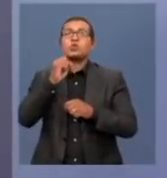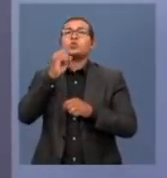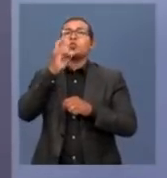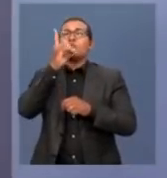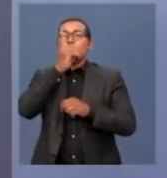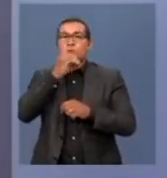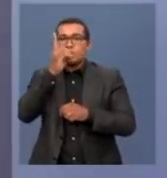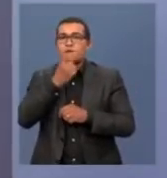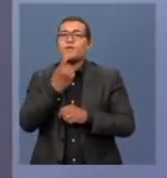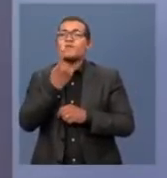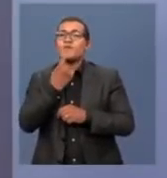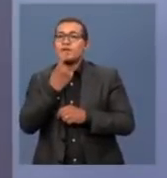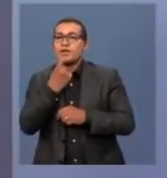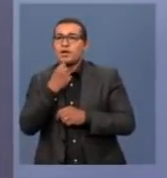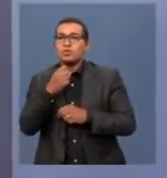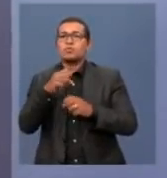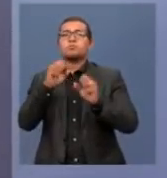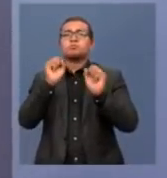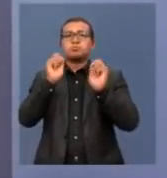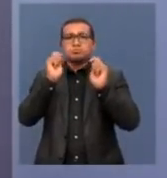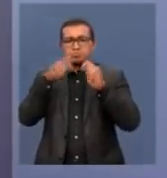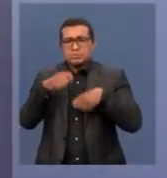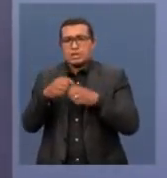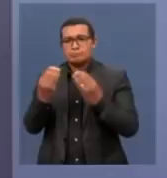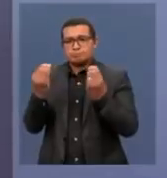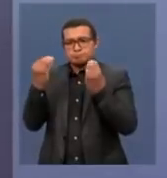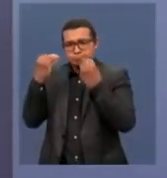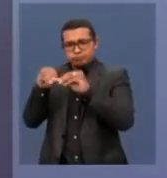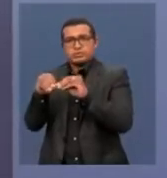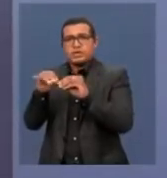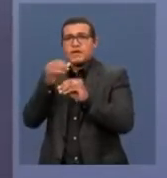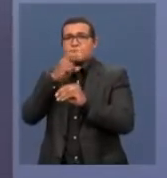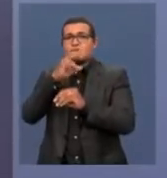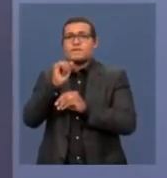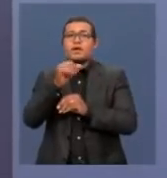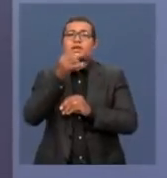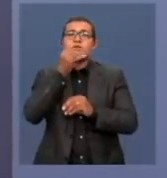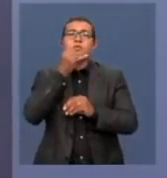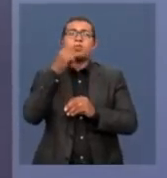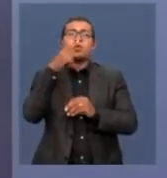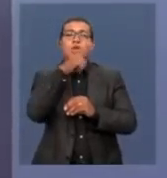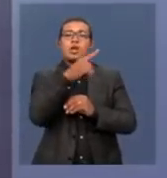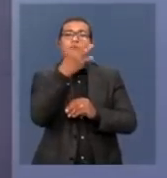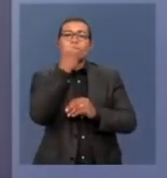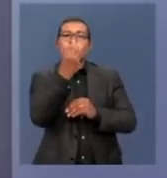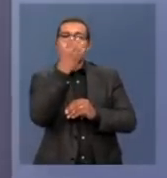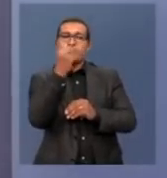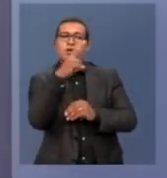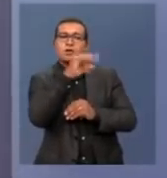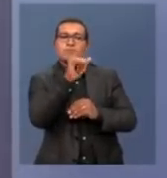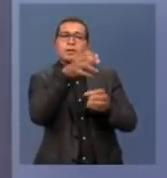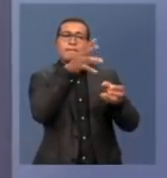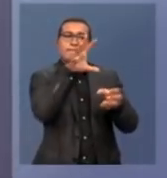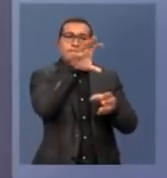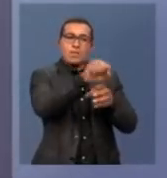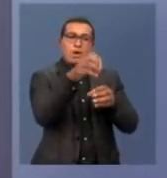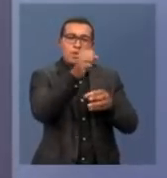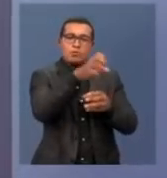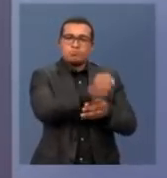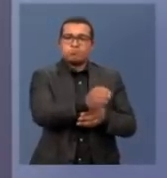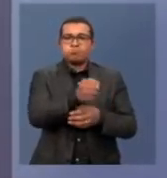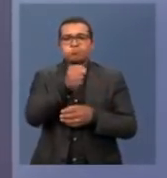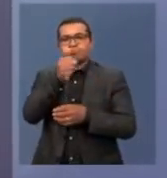que vão autorizar a aquele convênio levavam vai pegar lá em em dores vai levar no sábado 14 de manhã